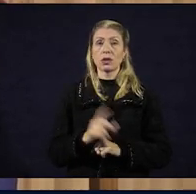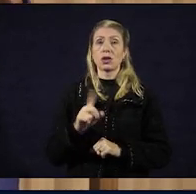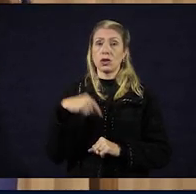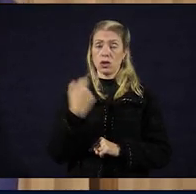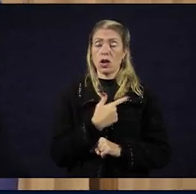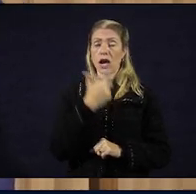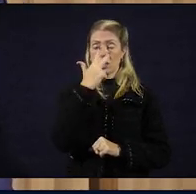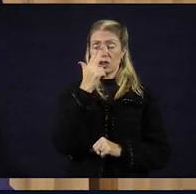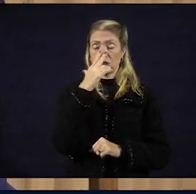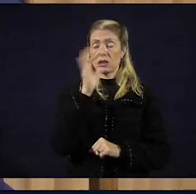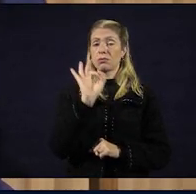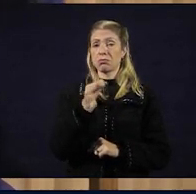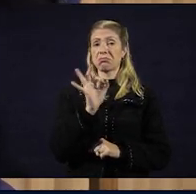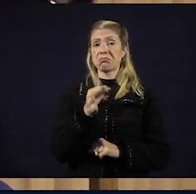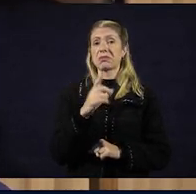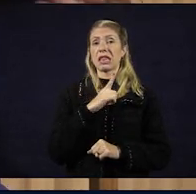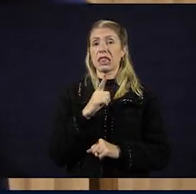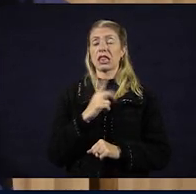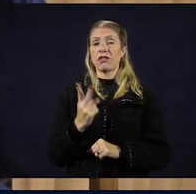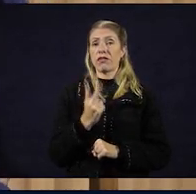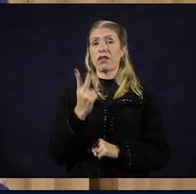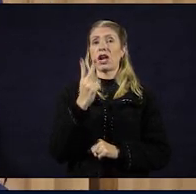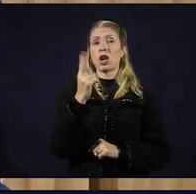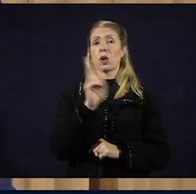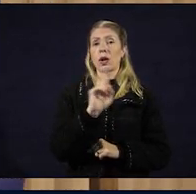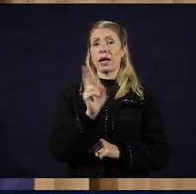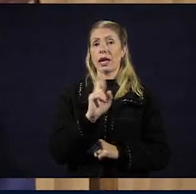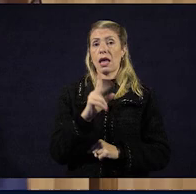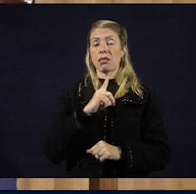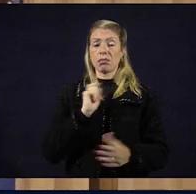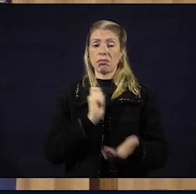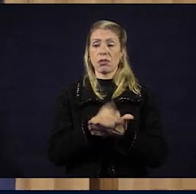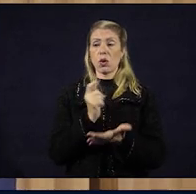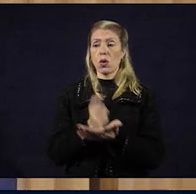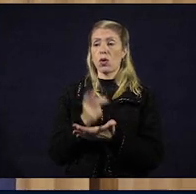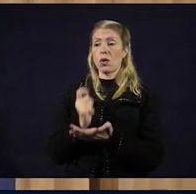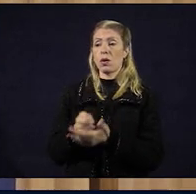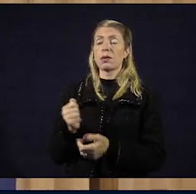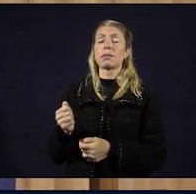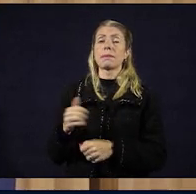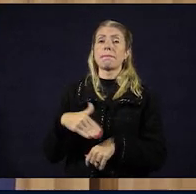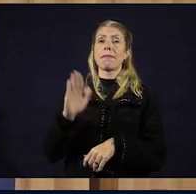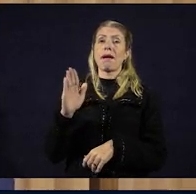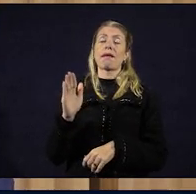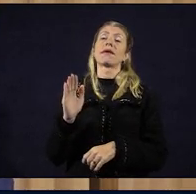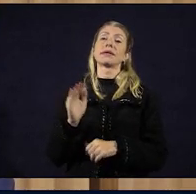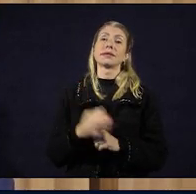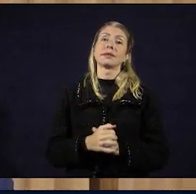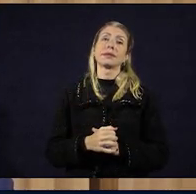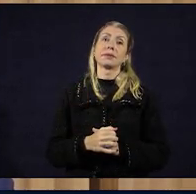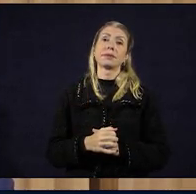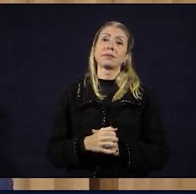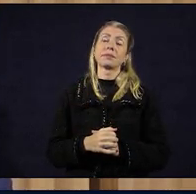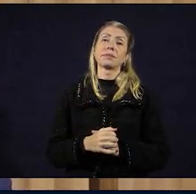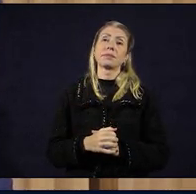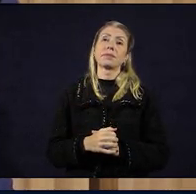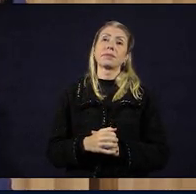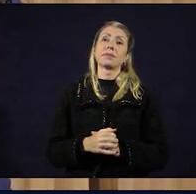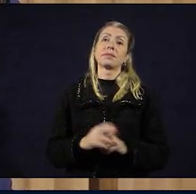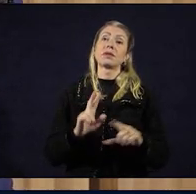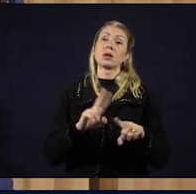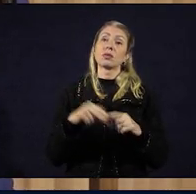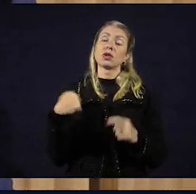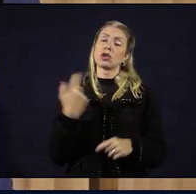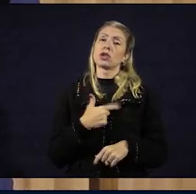que tá né Qualquer simulação dessas de poder de paridade de compra sugere que o Real tá muito desvalorizado e como a gente